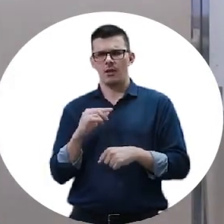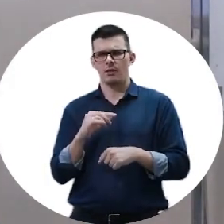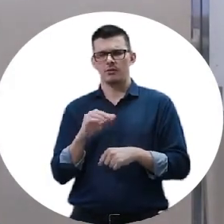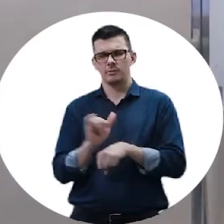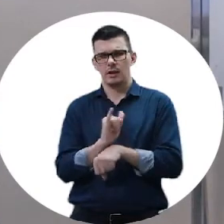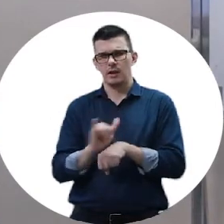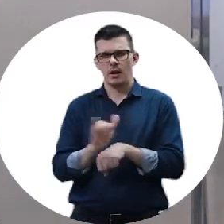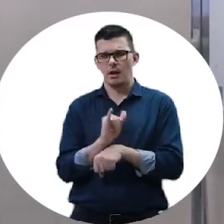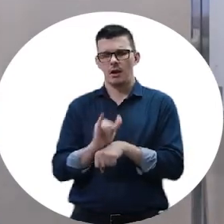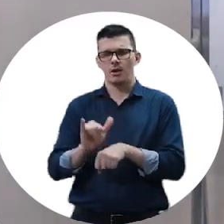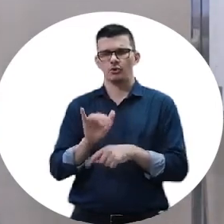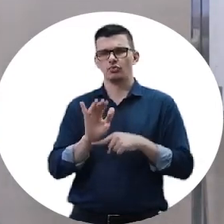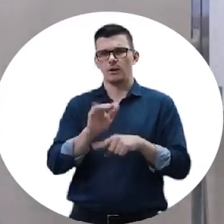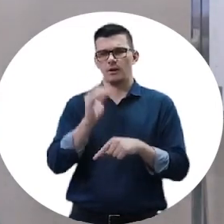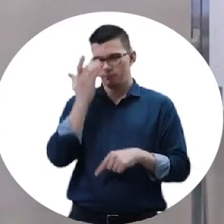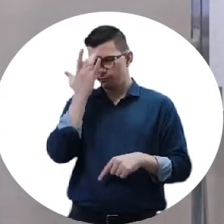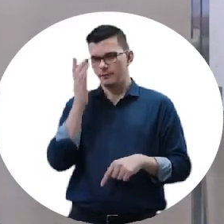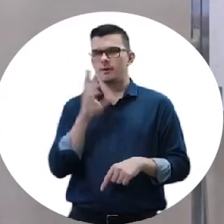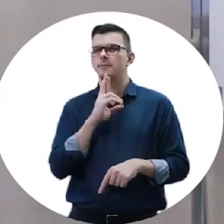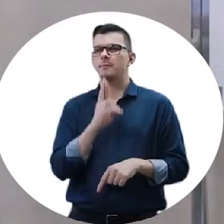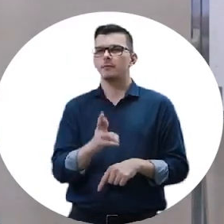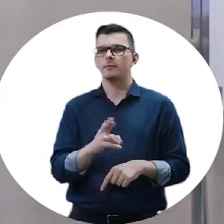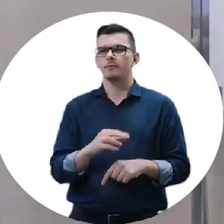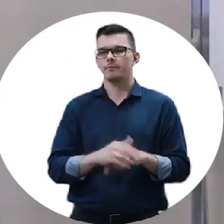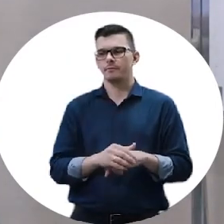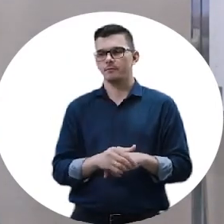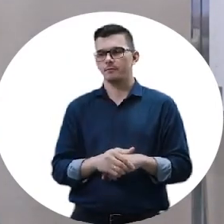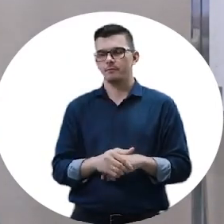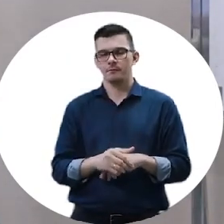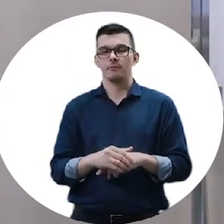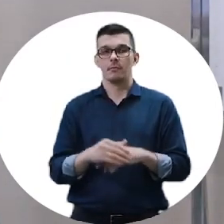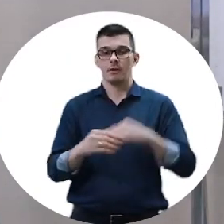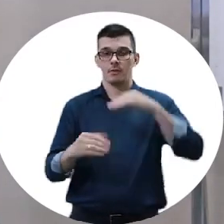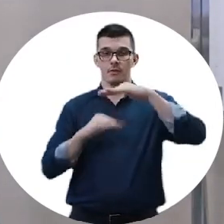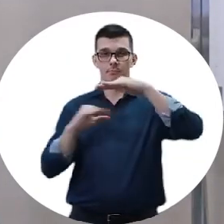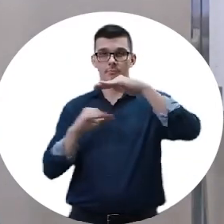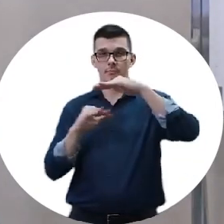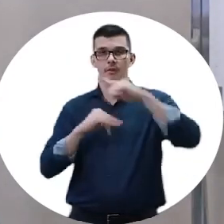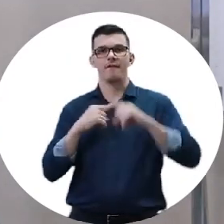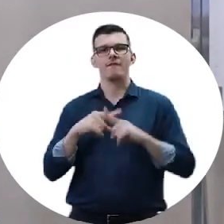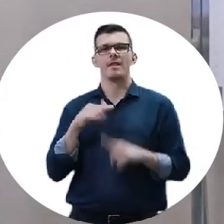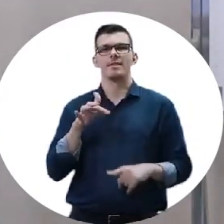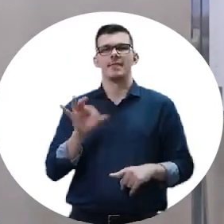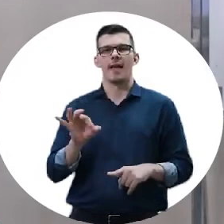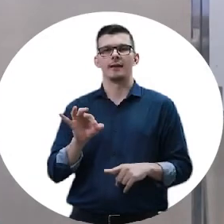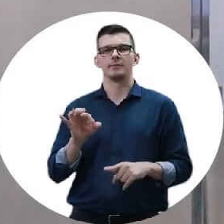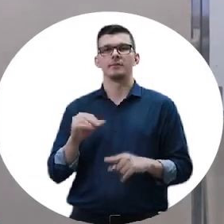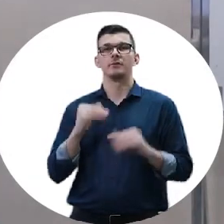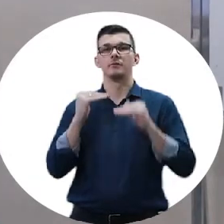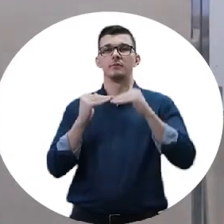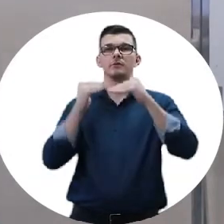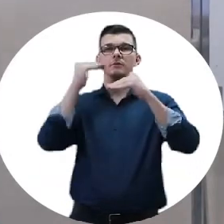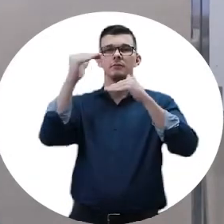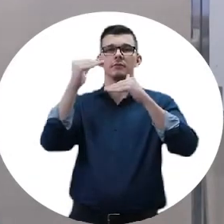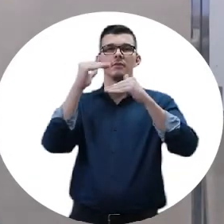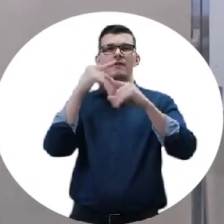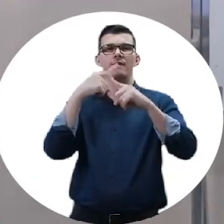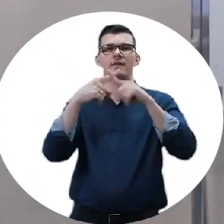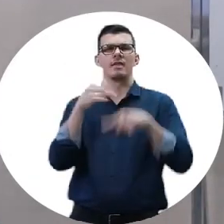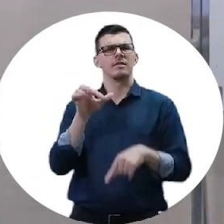isso. Como é que faz? Eu vou multiplicar aqui embaixo por 10 e vou multiplicar em cima por 10. Por que você está fazendo isso,